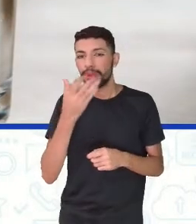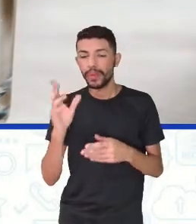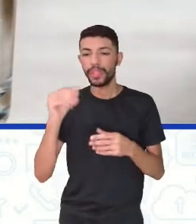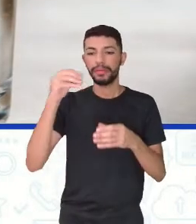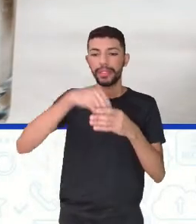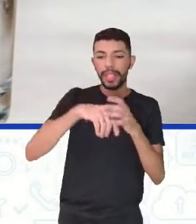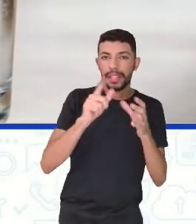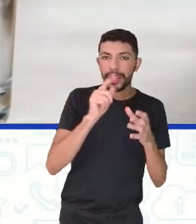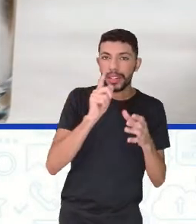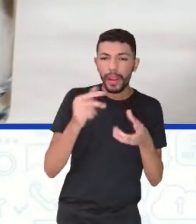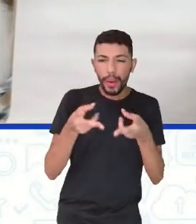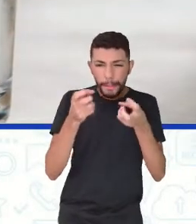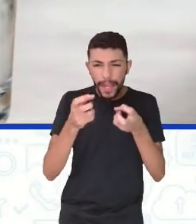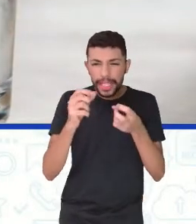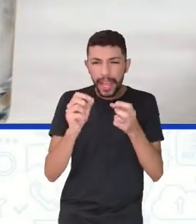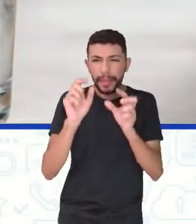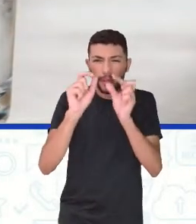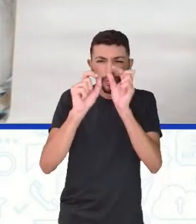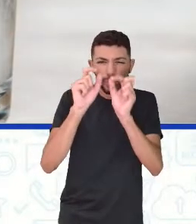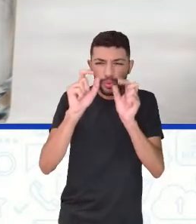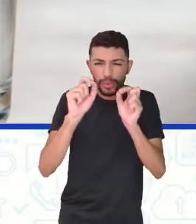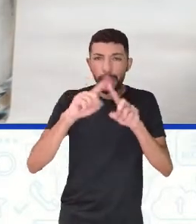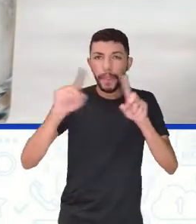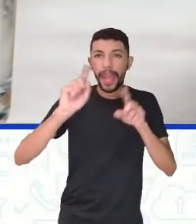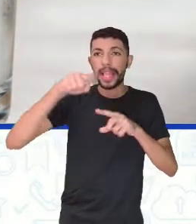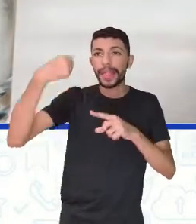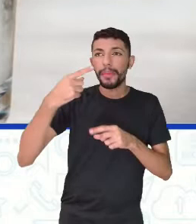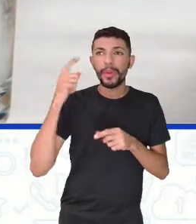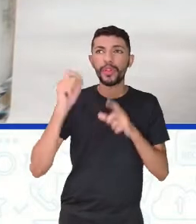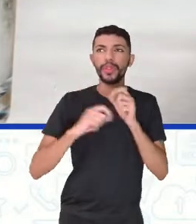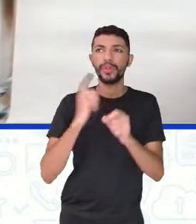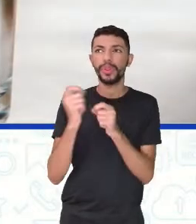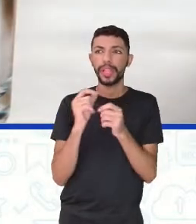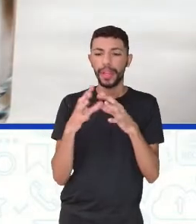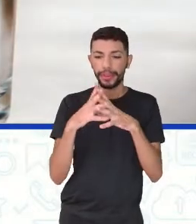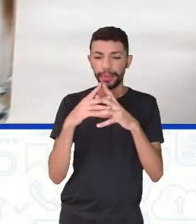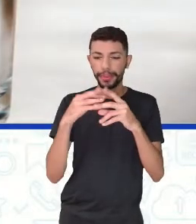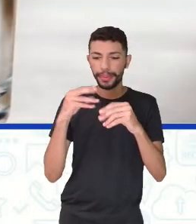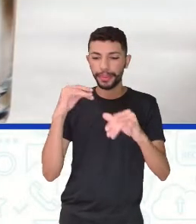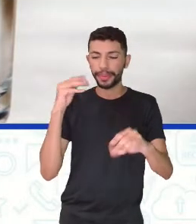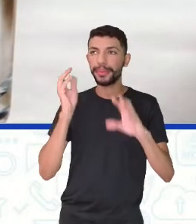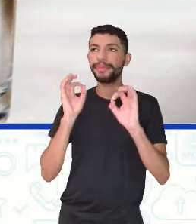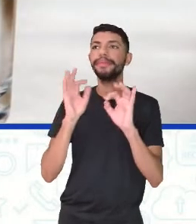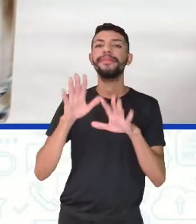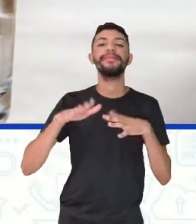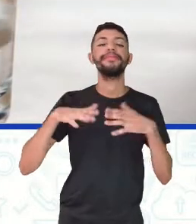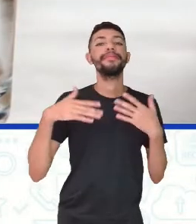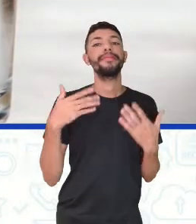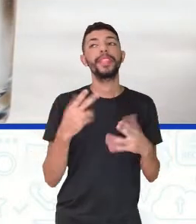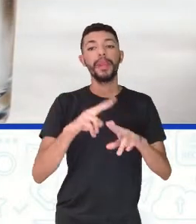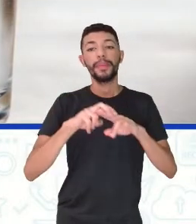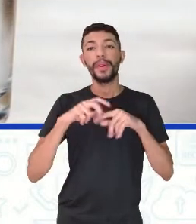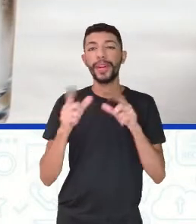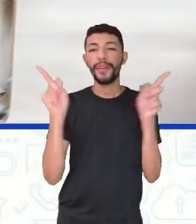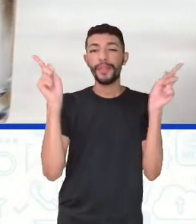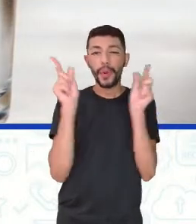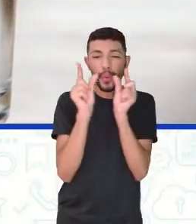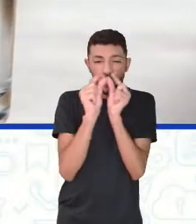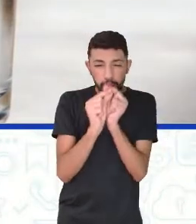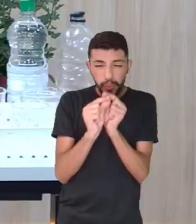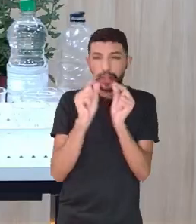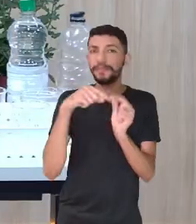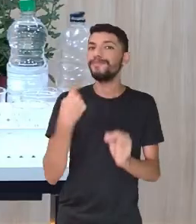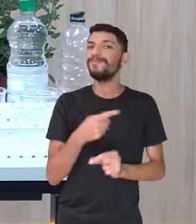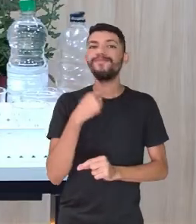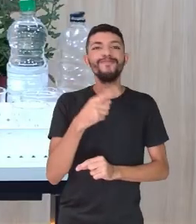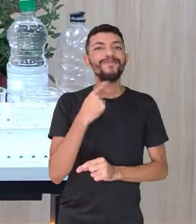início os grãozinhos. E depois, com a continuação da dissolução, a gente não vê mais, porque ela ficou tão pequenininha que a gente